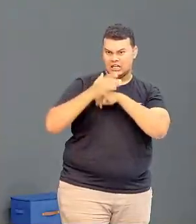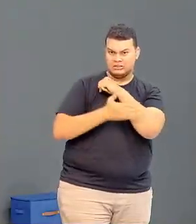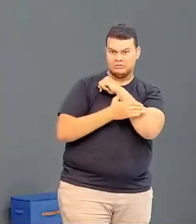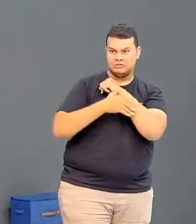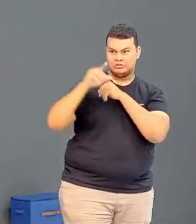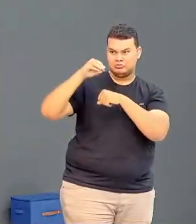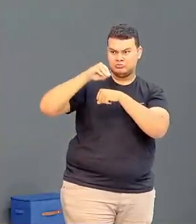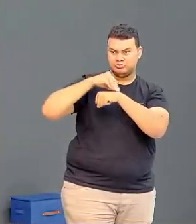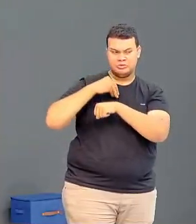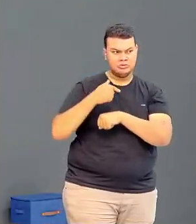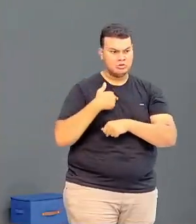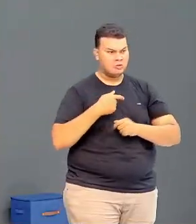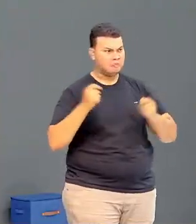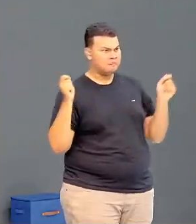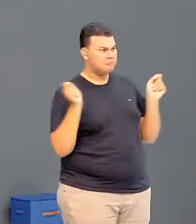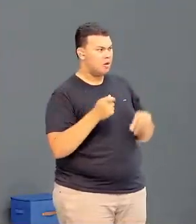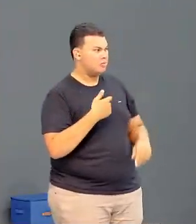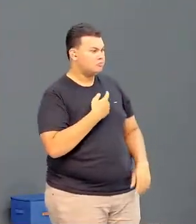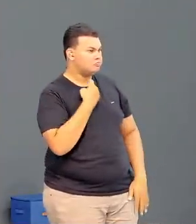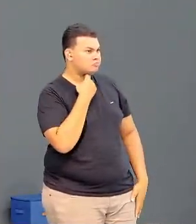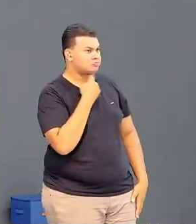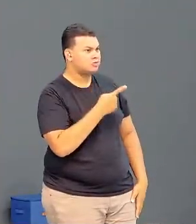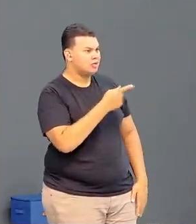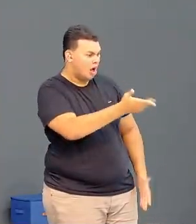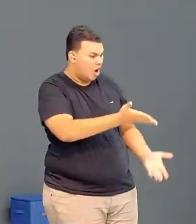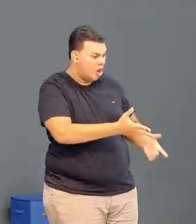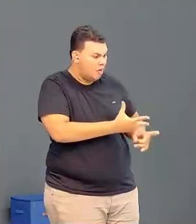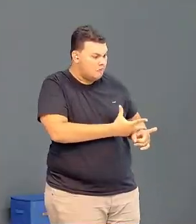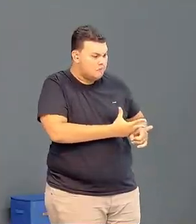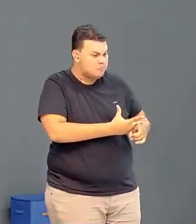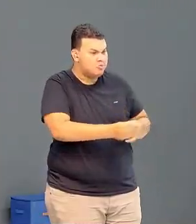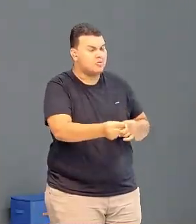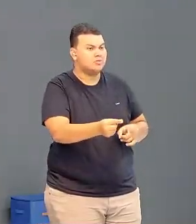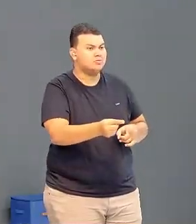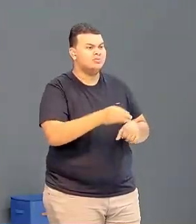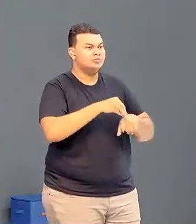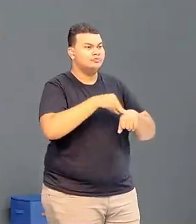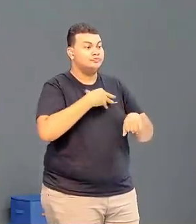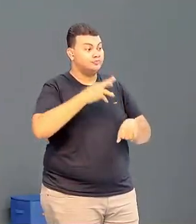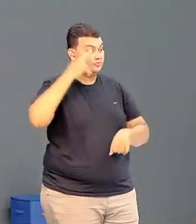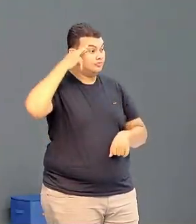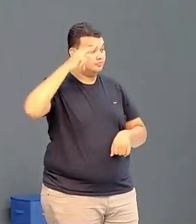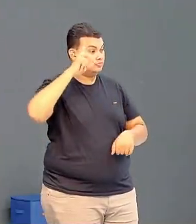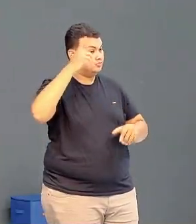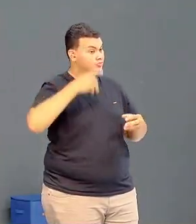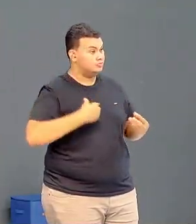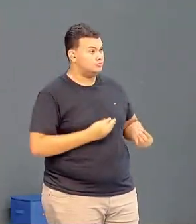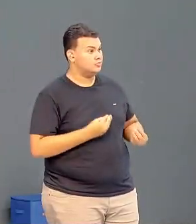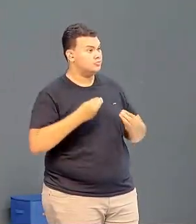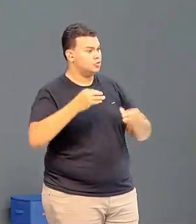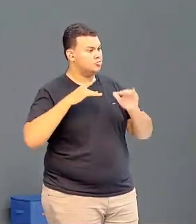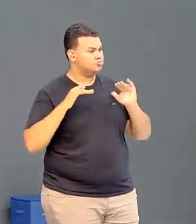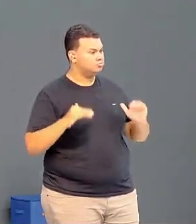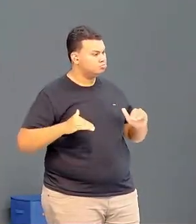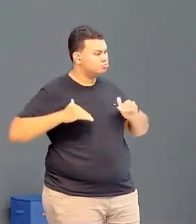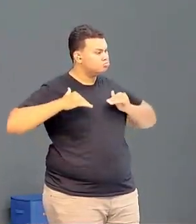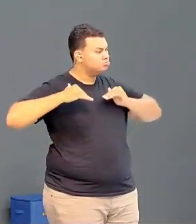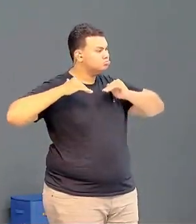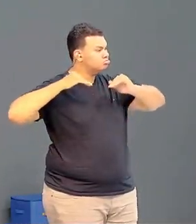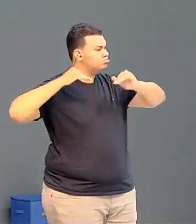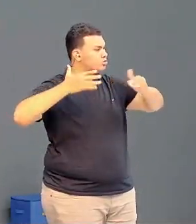capacidade. Destrua esse argumento. O Senhor te capacitou para esse tempo, o Senhor te deu autoridade para esse